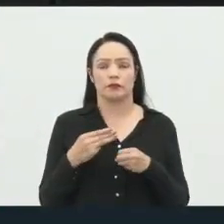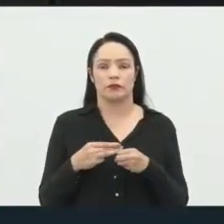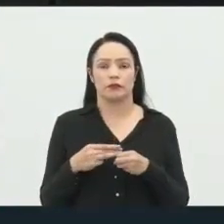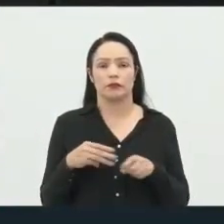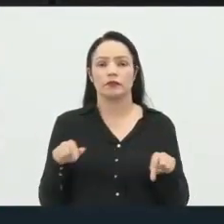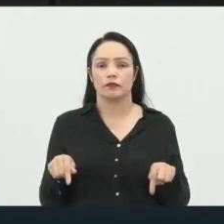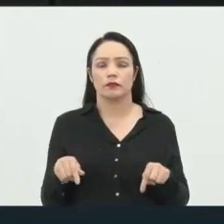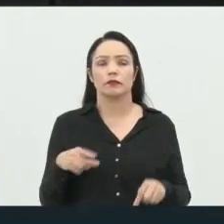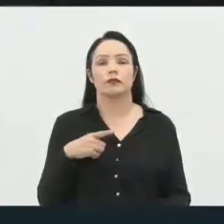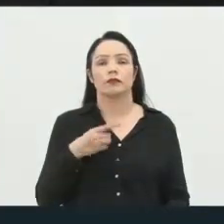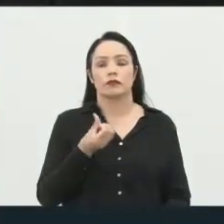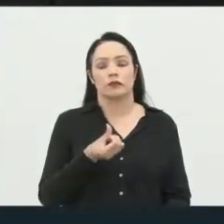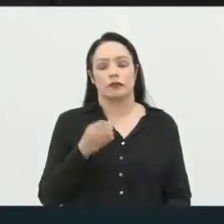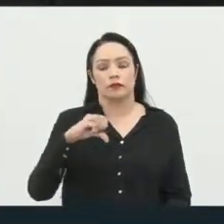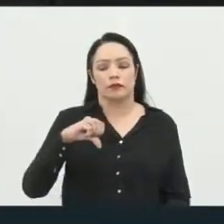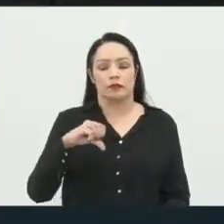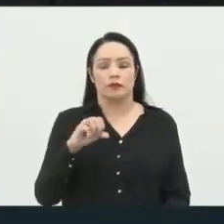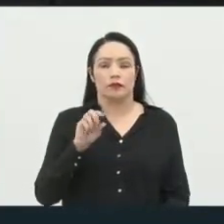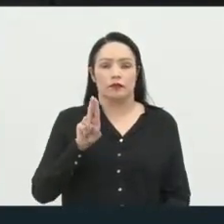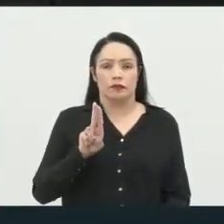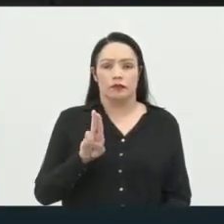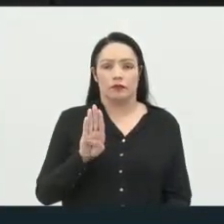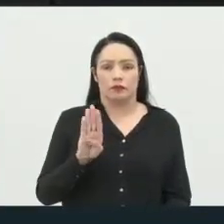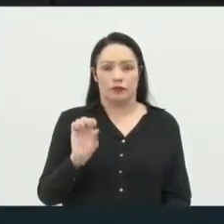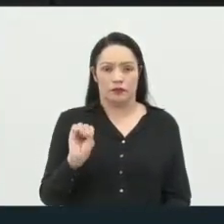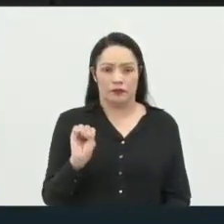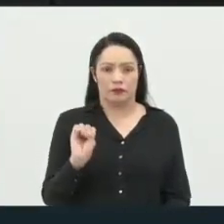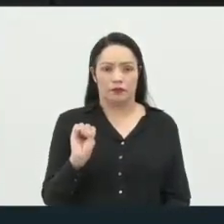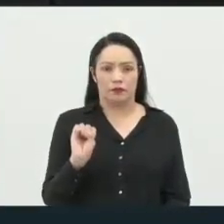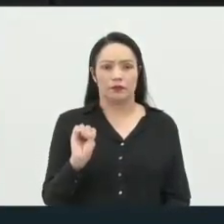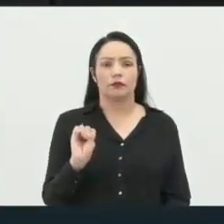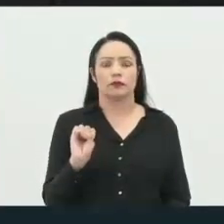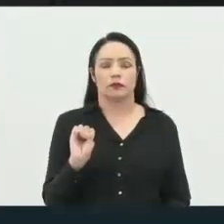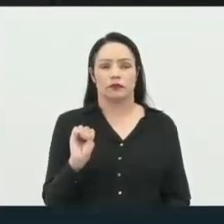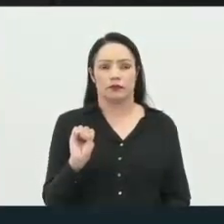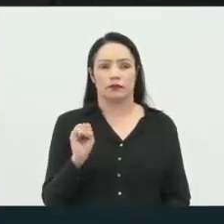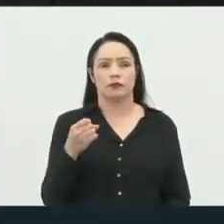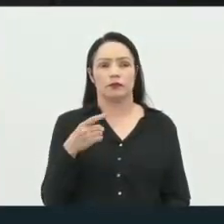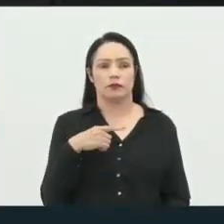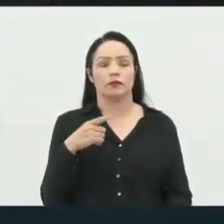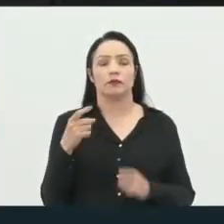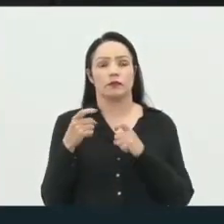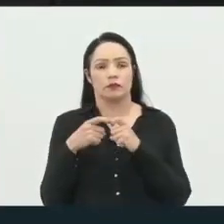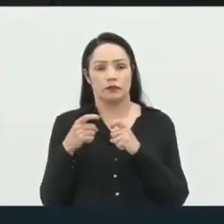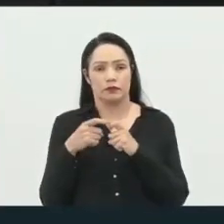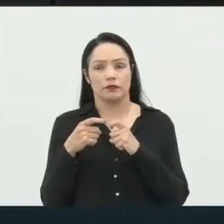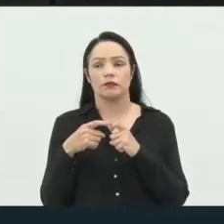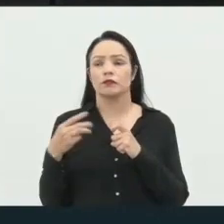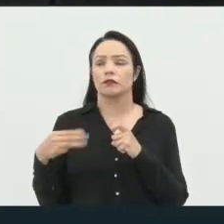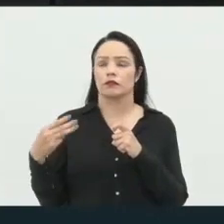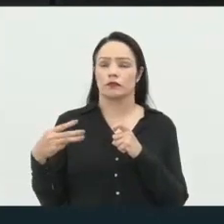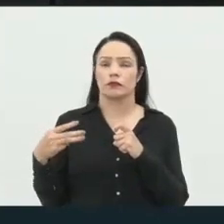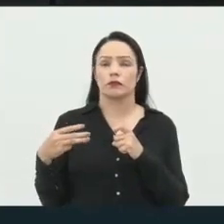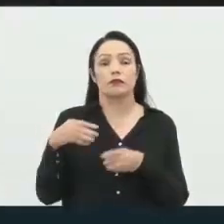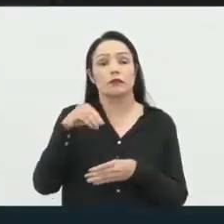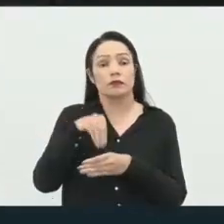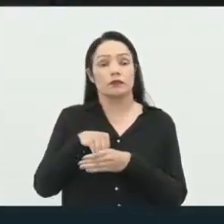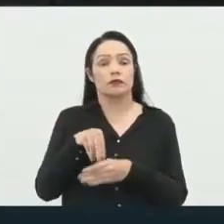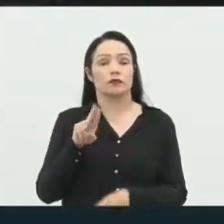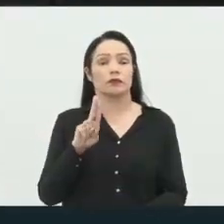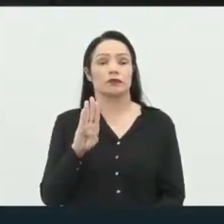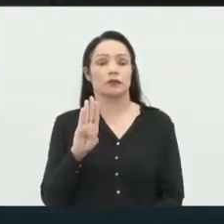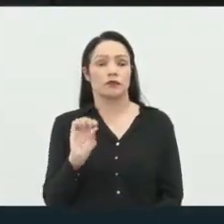temos 69 UBS 69 UBS tem médicos terceirizados dentro das UBS